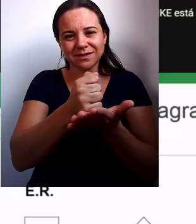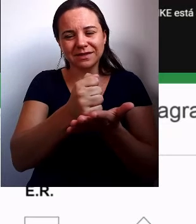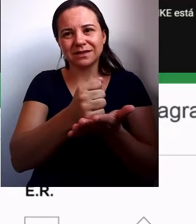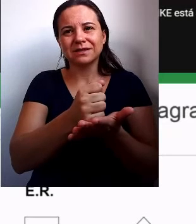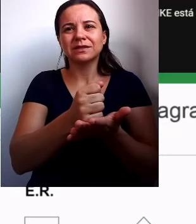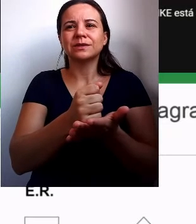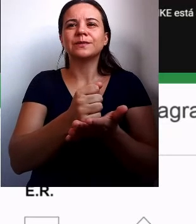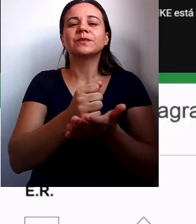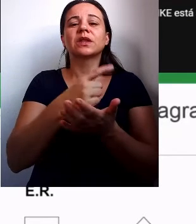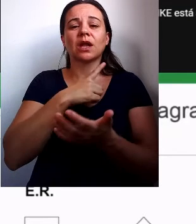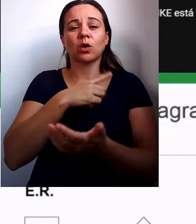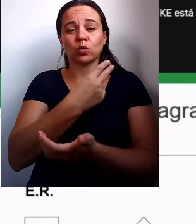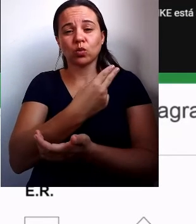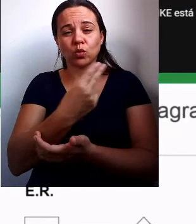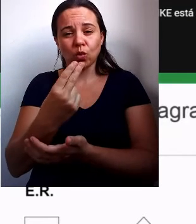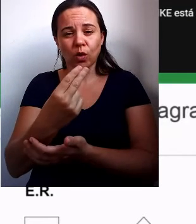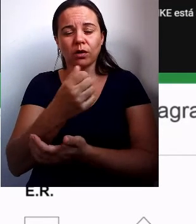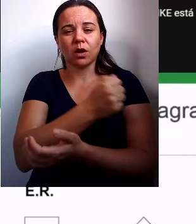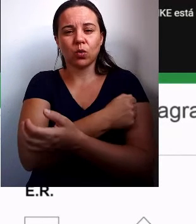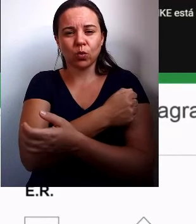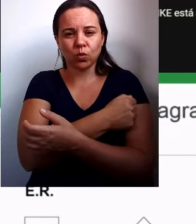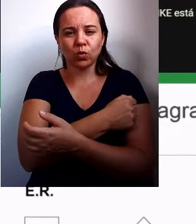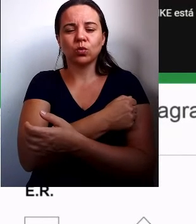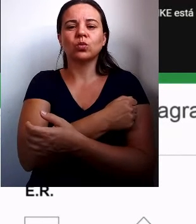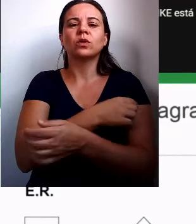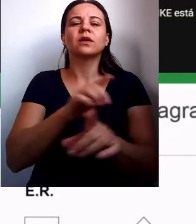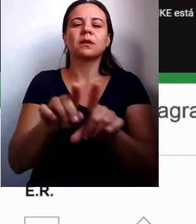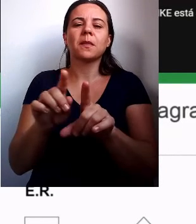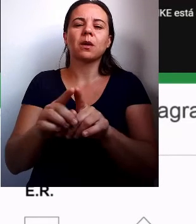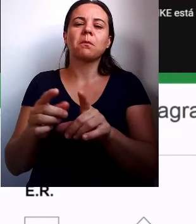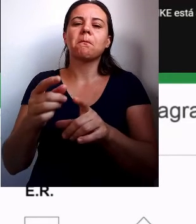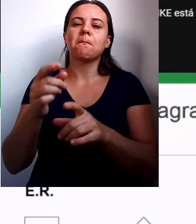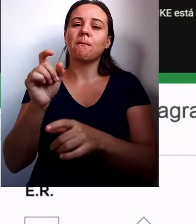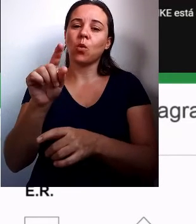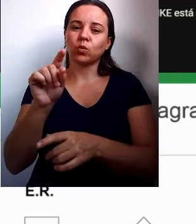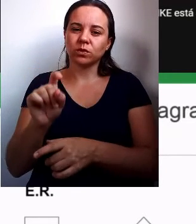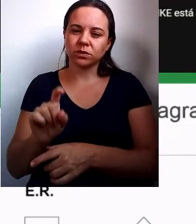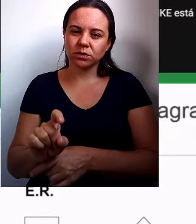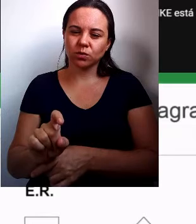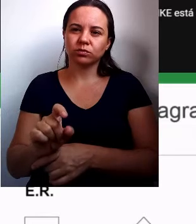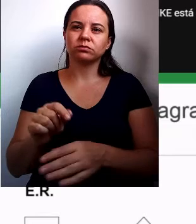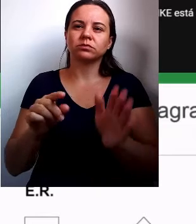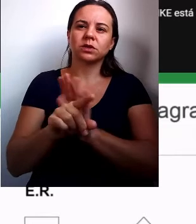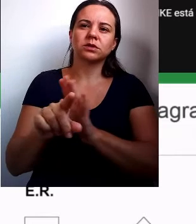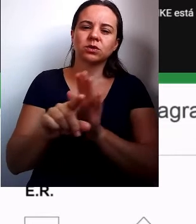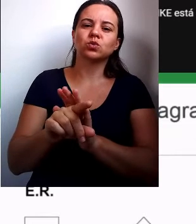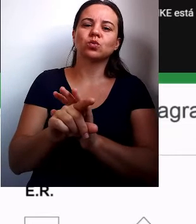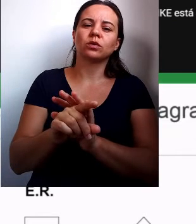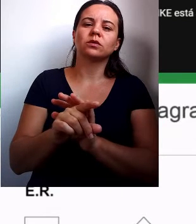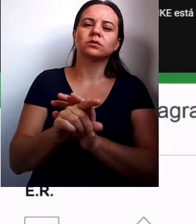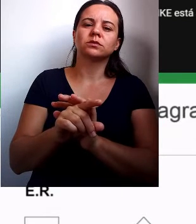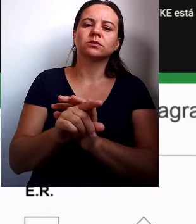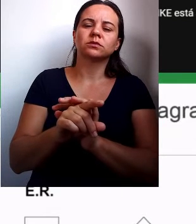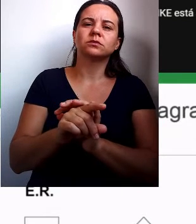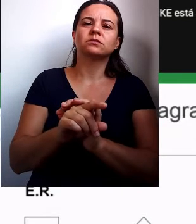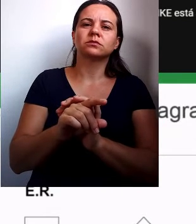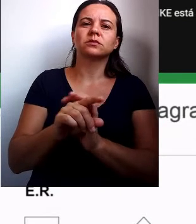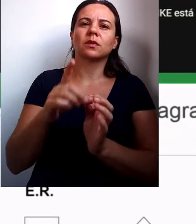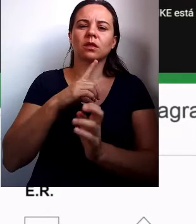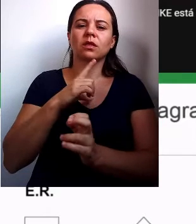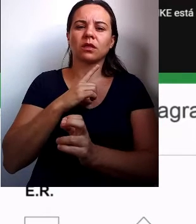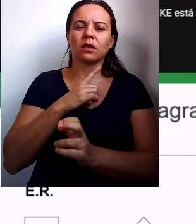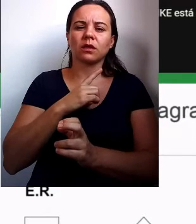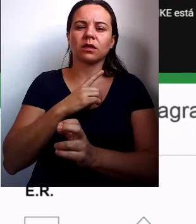se cadastrar no primeiro nome, vai o nome desse aluno, né? Ele vai receber também uma pontuação, as questões vão ter